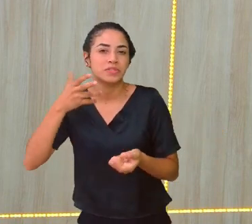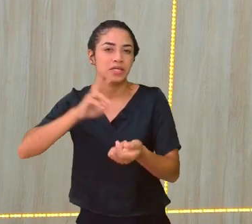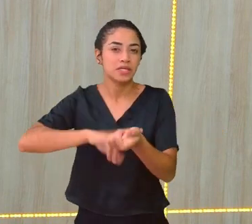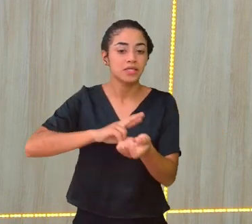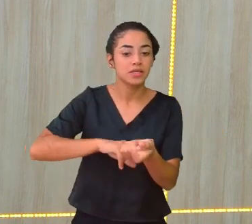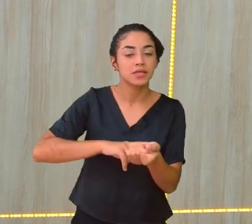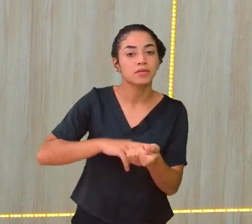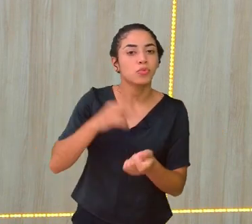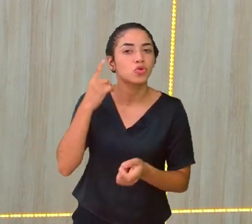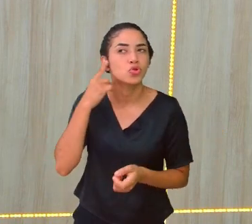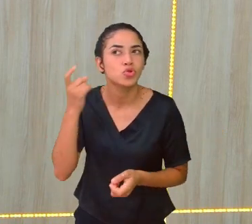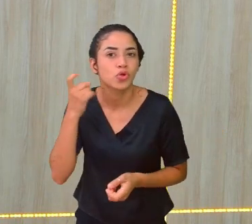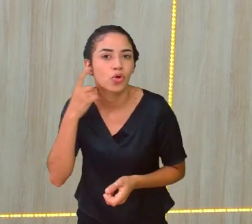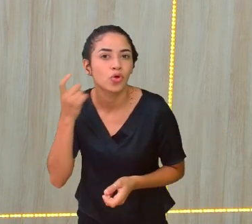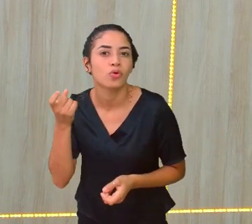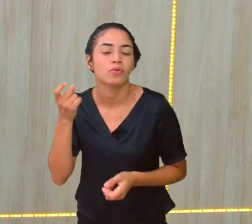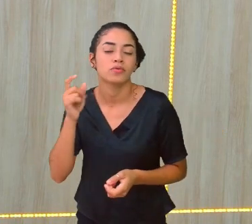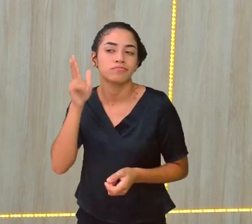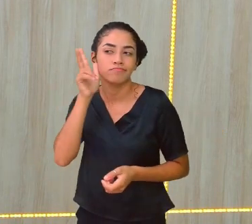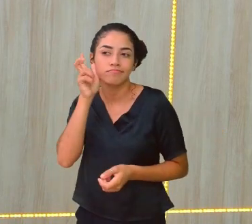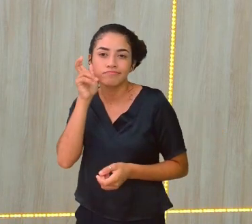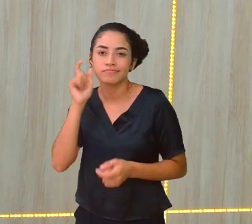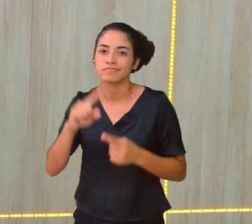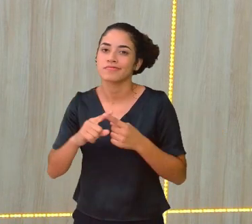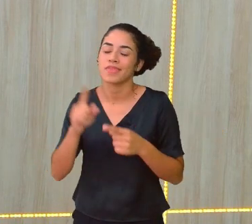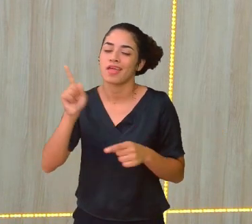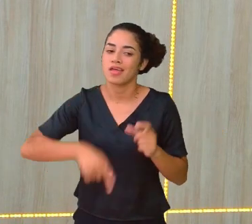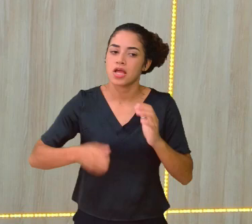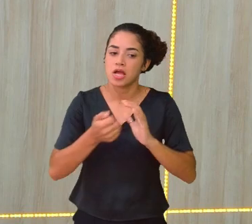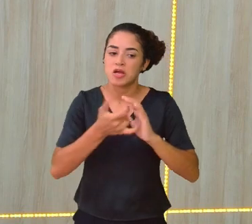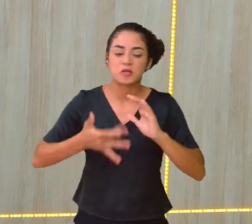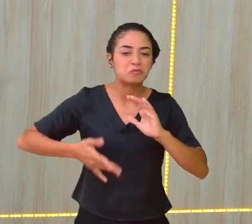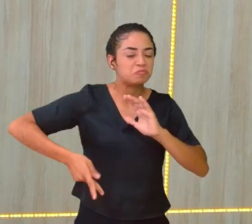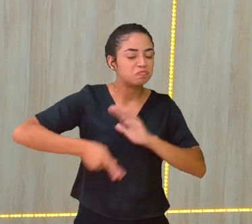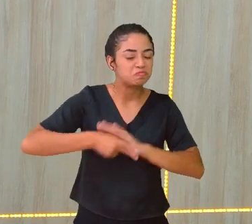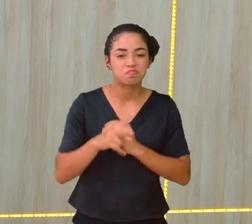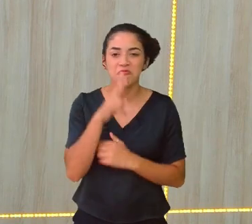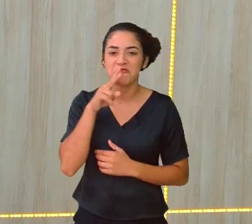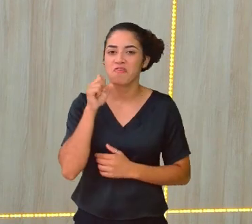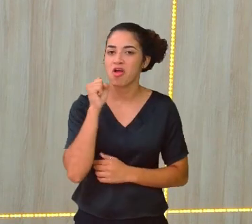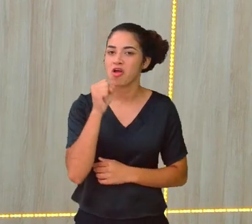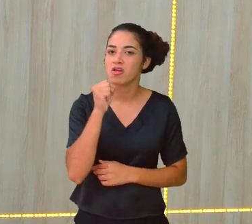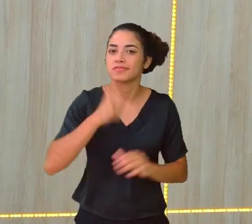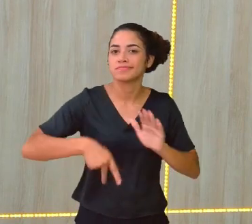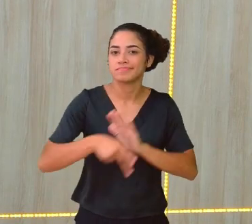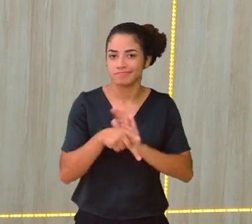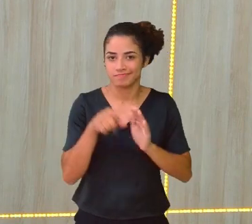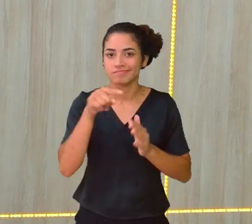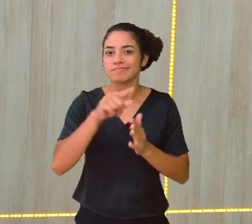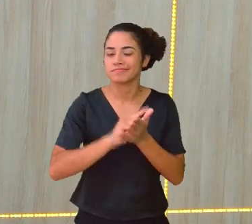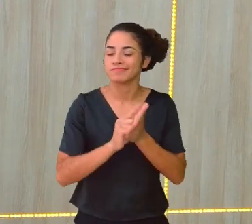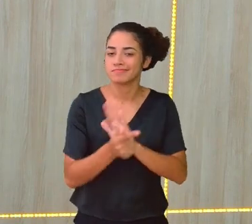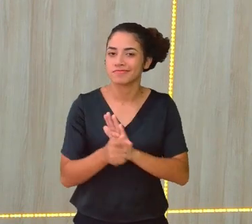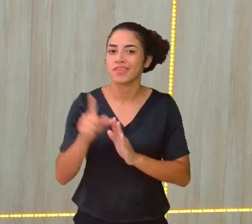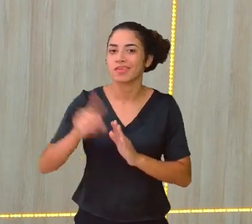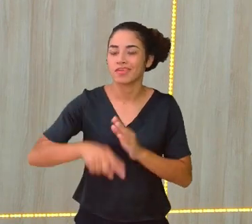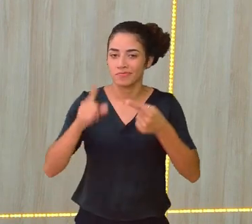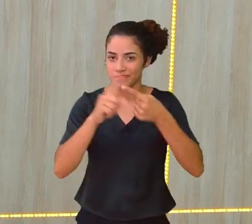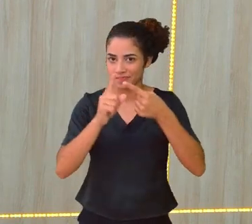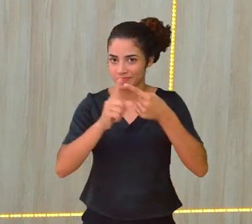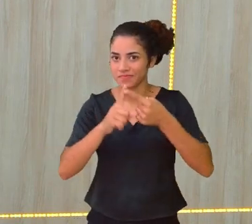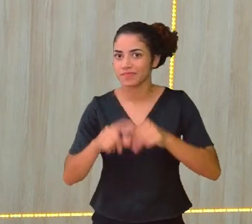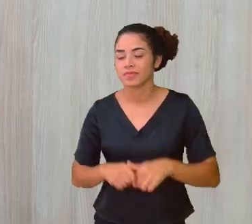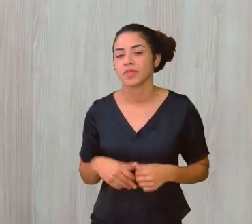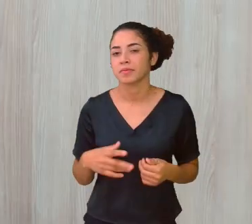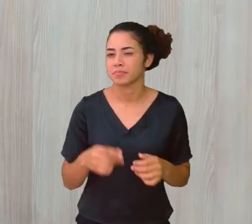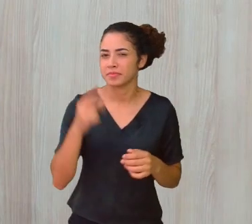né, o ritmo, o som, ainda é uma característica muito forte desses gêneros, né, que fazem parte do lírico. Imagina se a